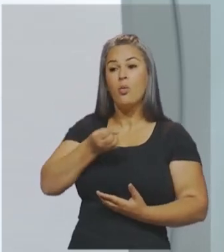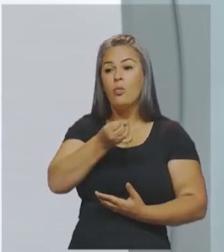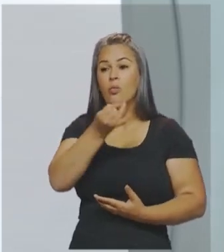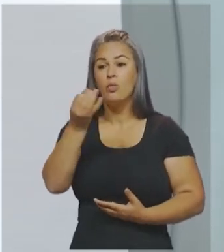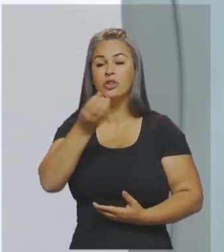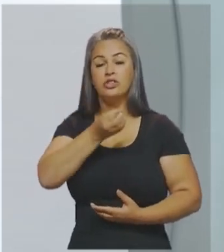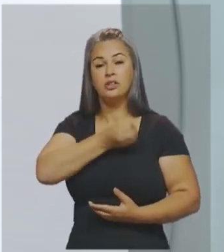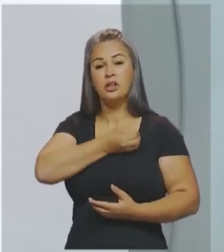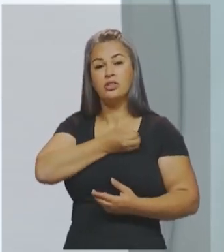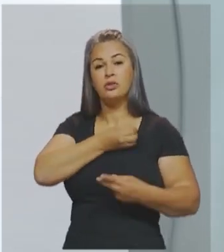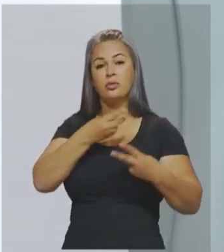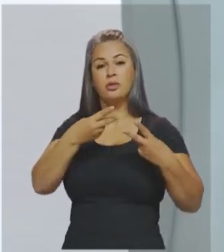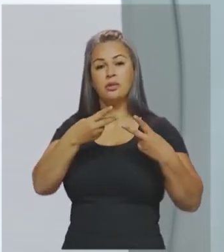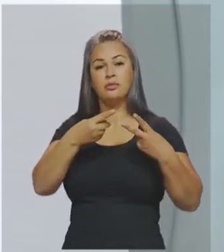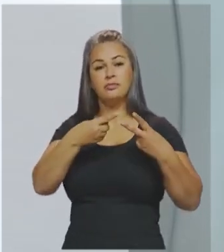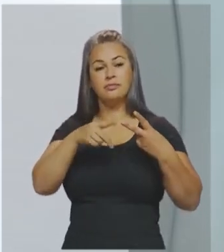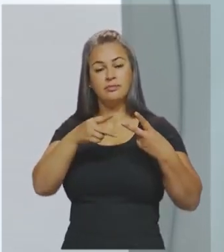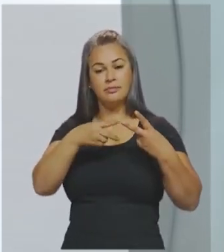coloquei eles